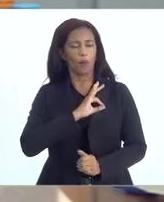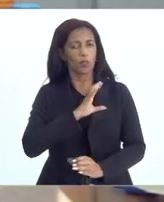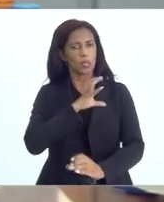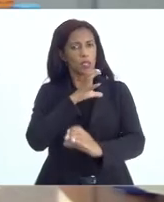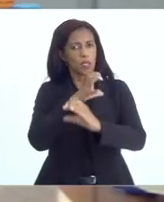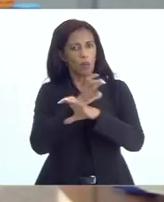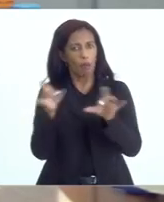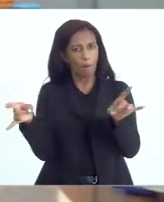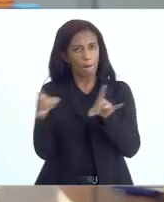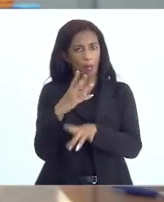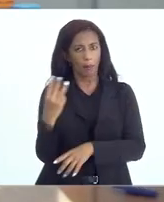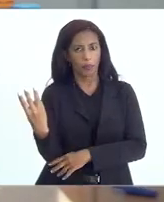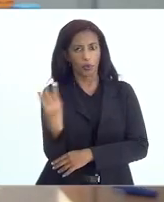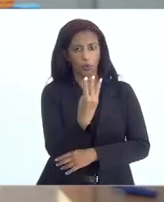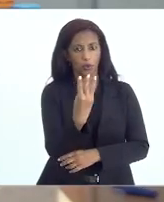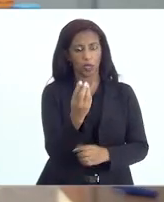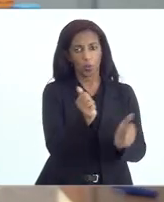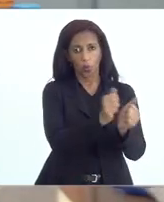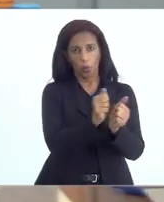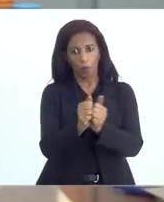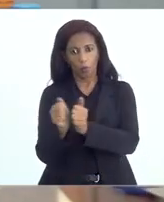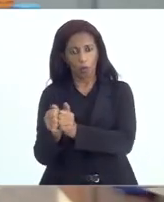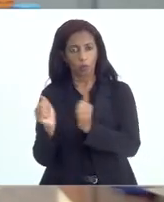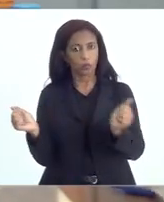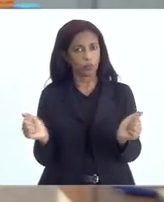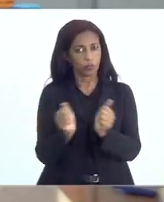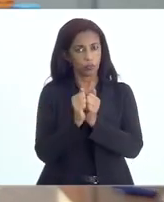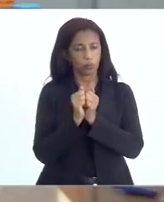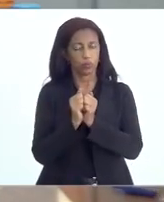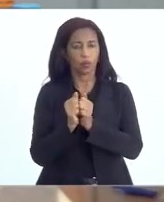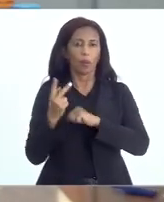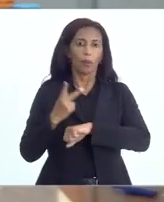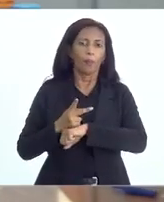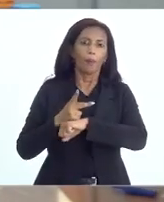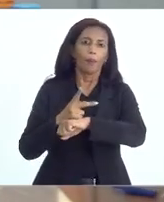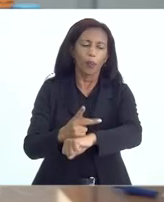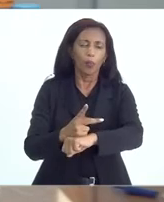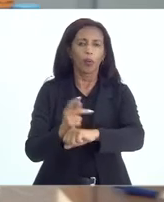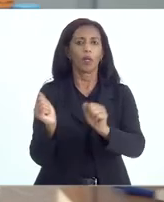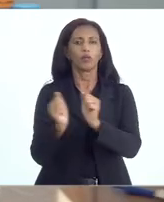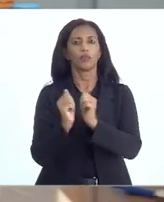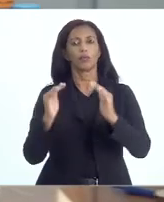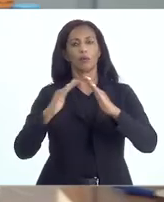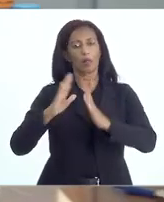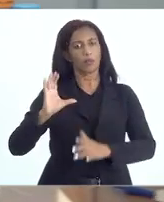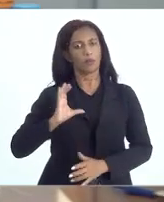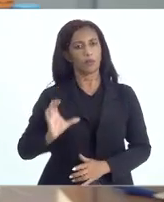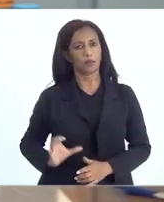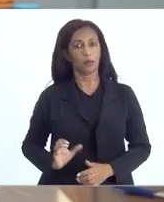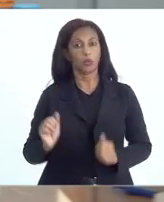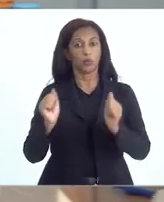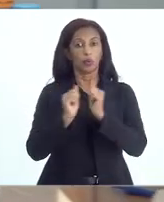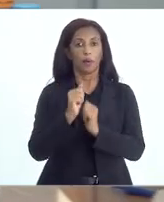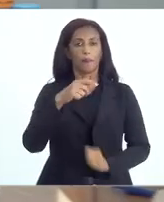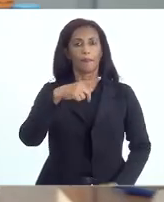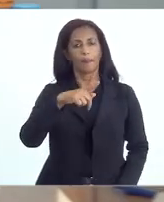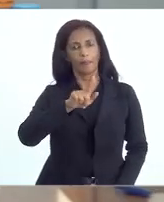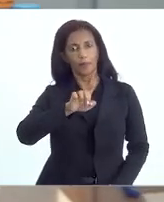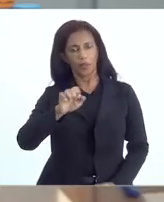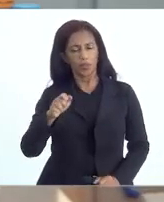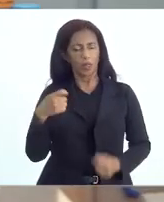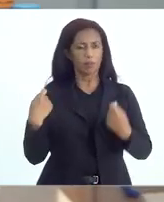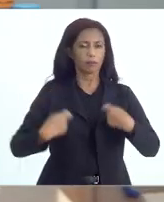adiantado botar os três concursos junto à polícia civil para gente buscar uma solução junto à Casa Civil a PG e até se for